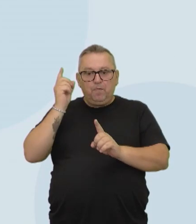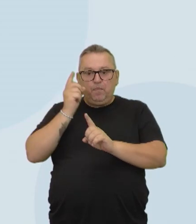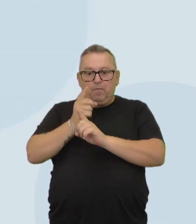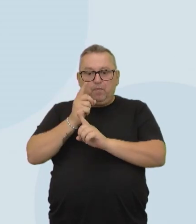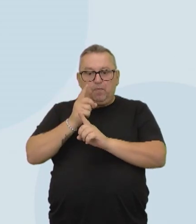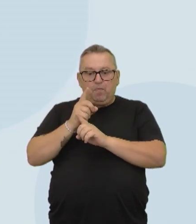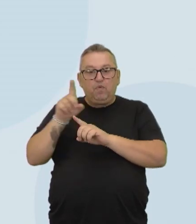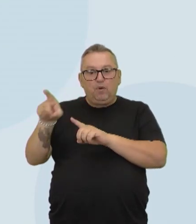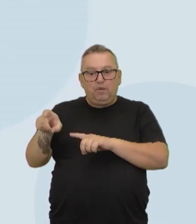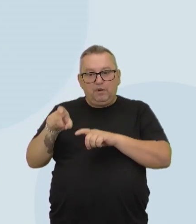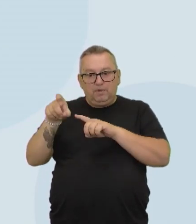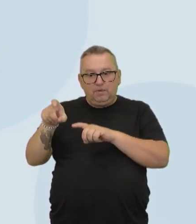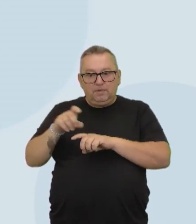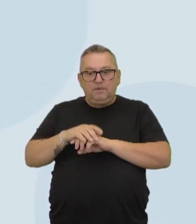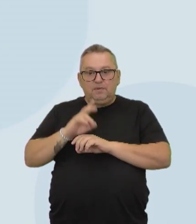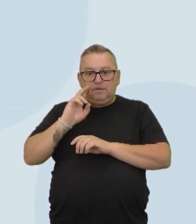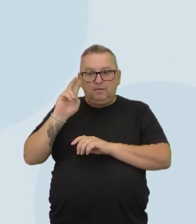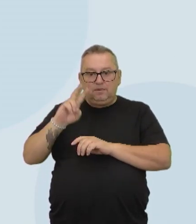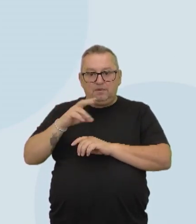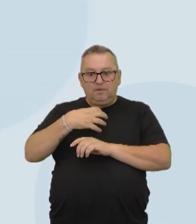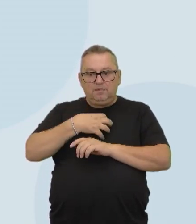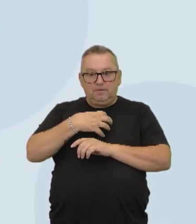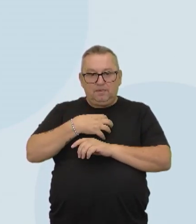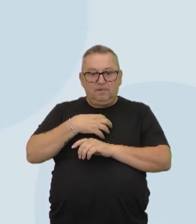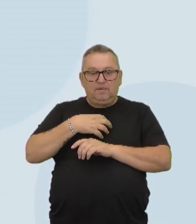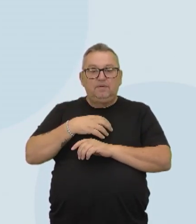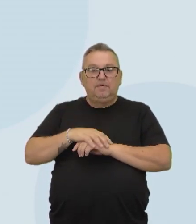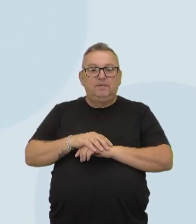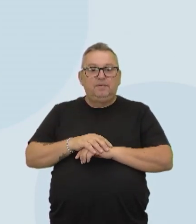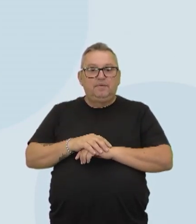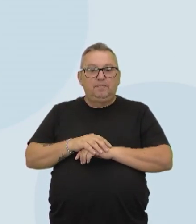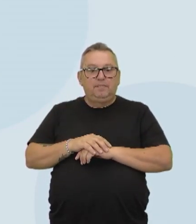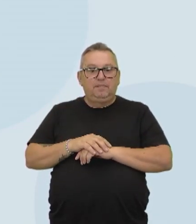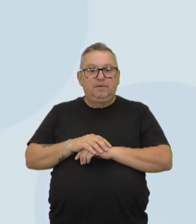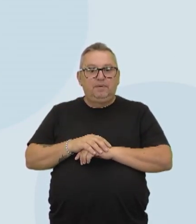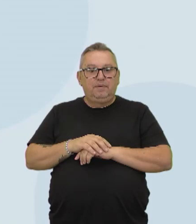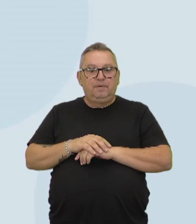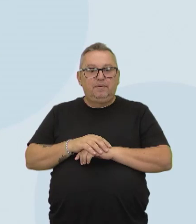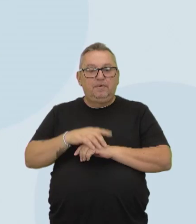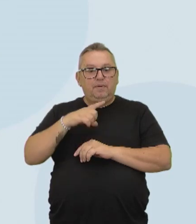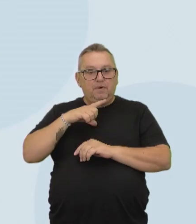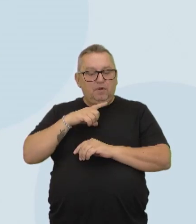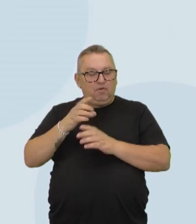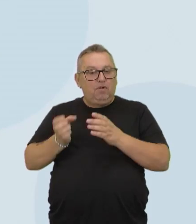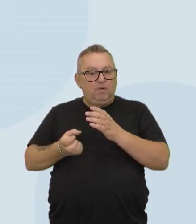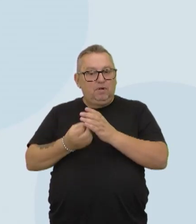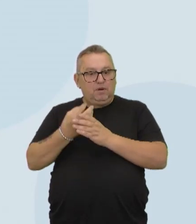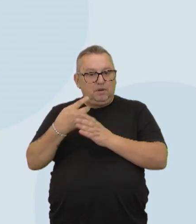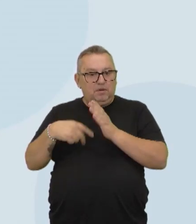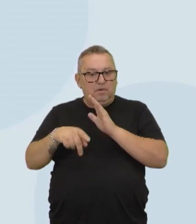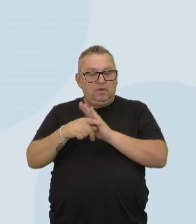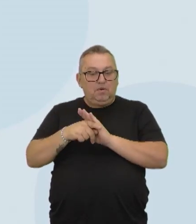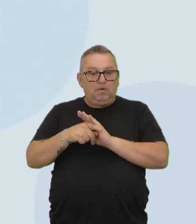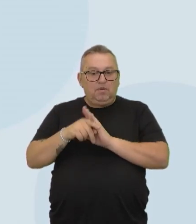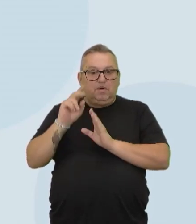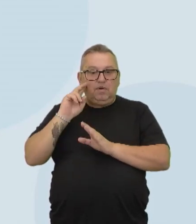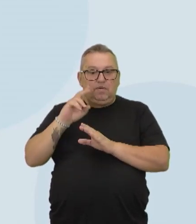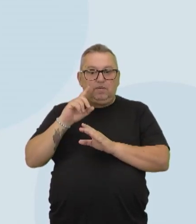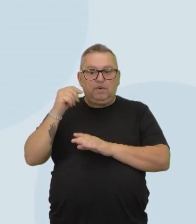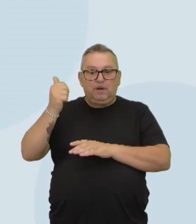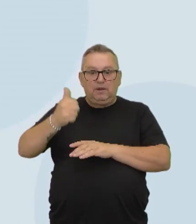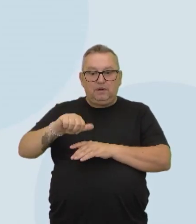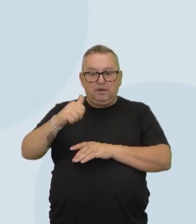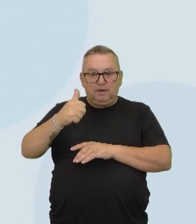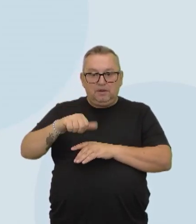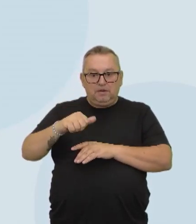identificadas no campo, que são as características morfológicas, né? O processo aí de formação. E coleta de material para